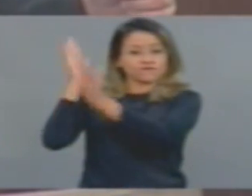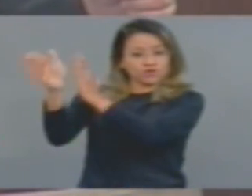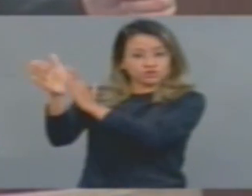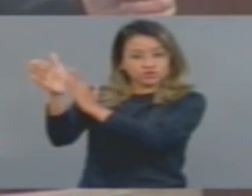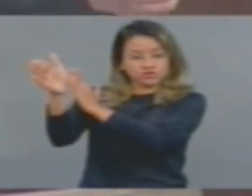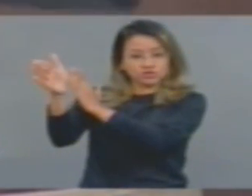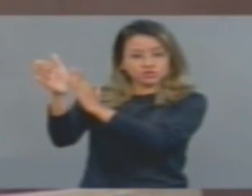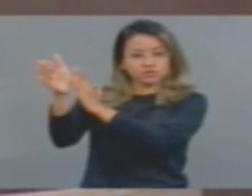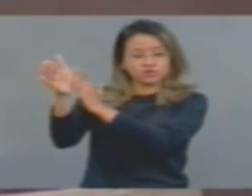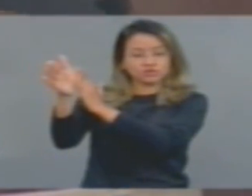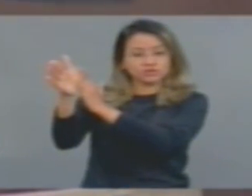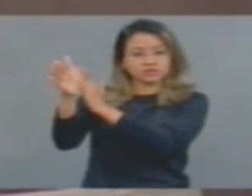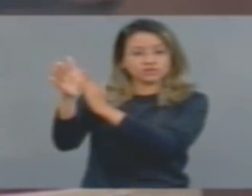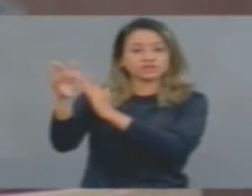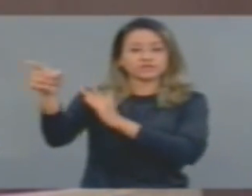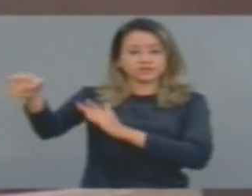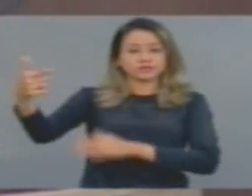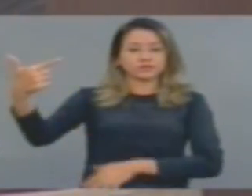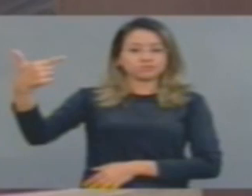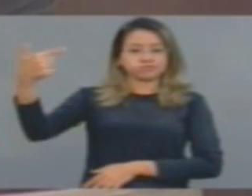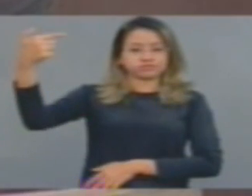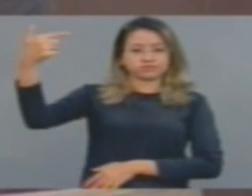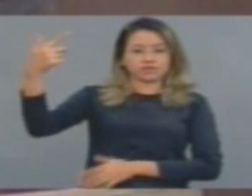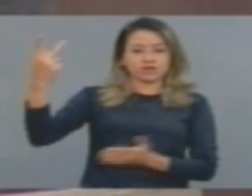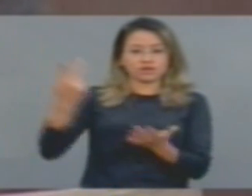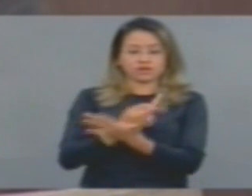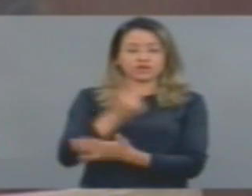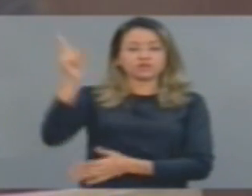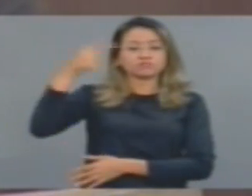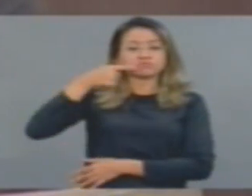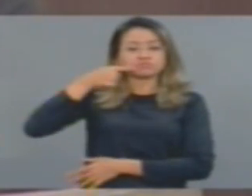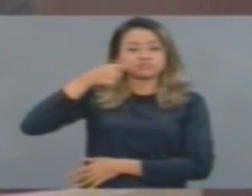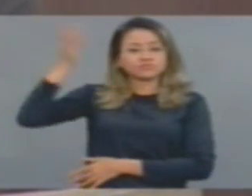Miguel foi assassinado aqui no Papicu,